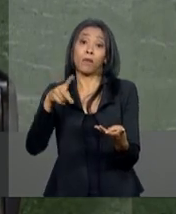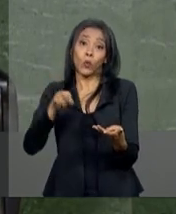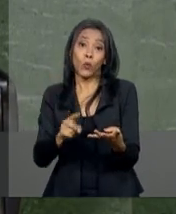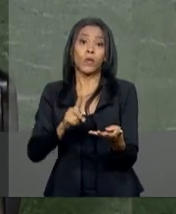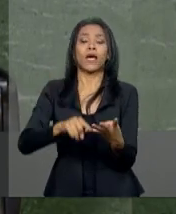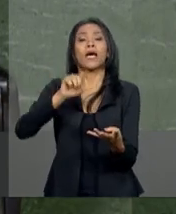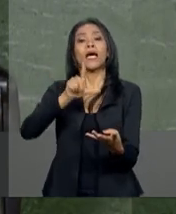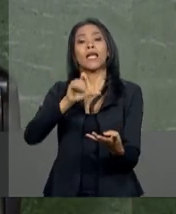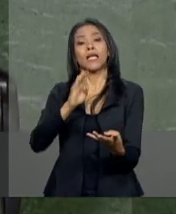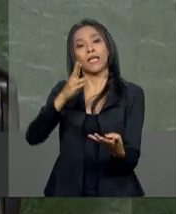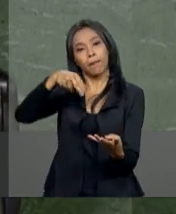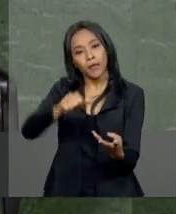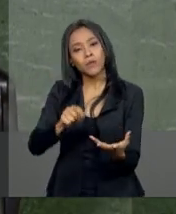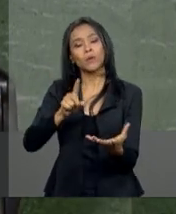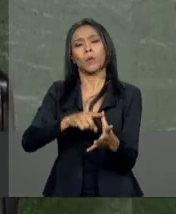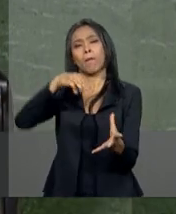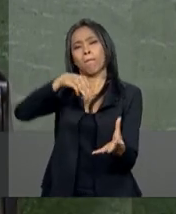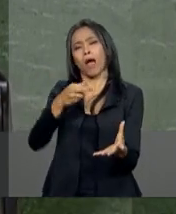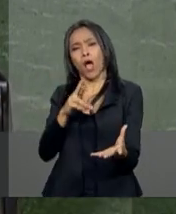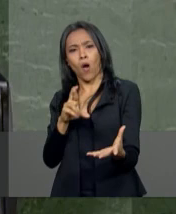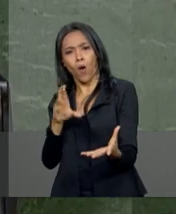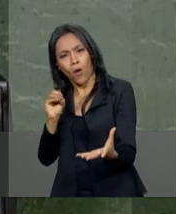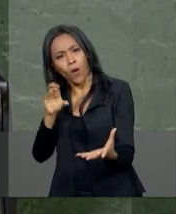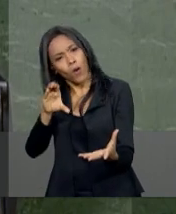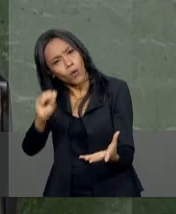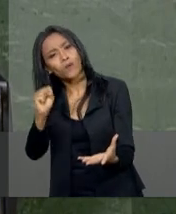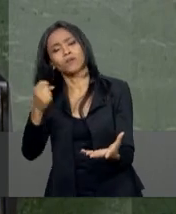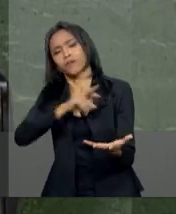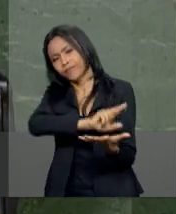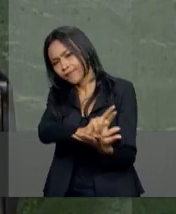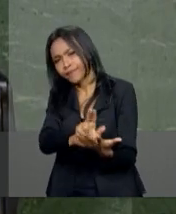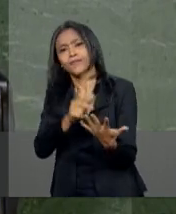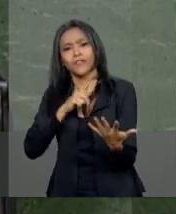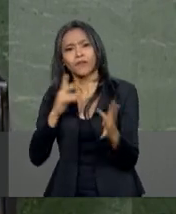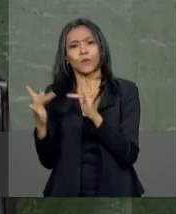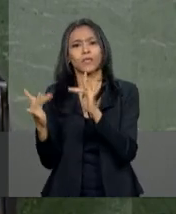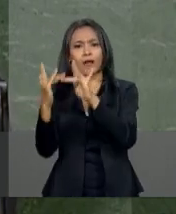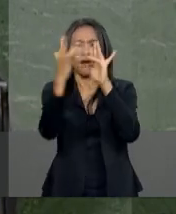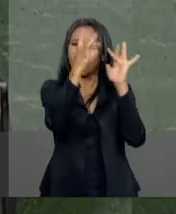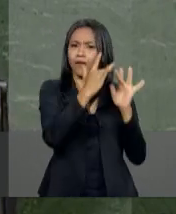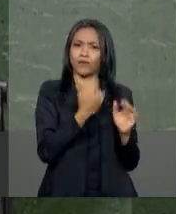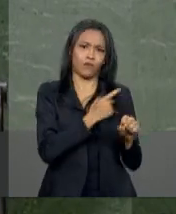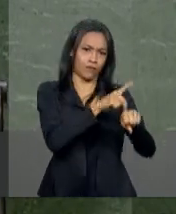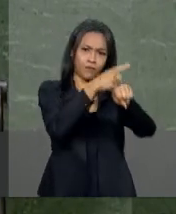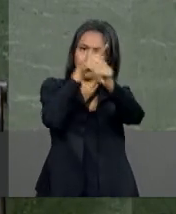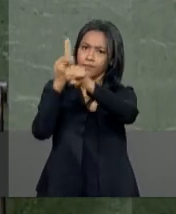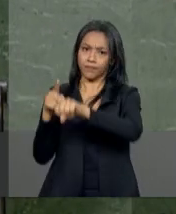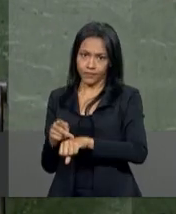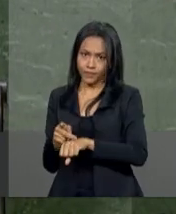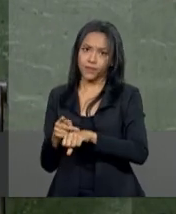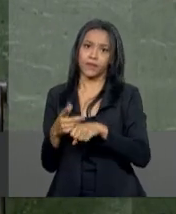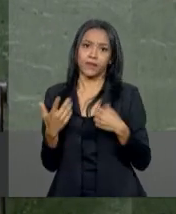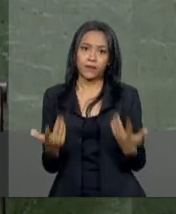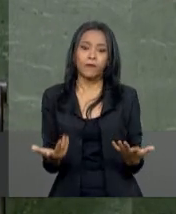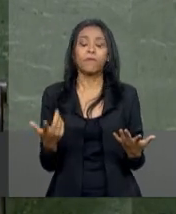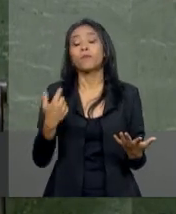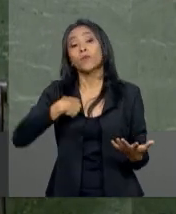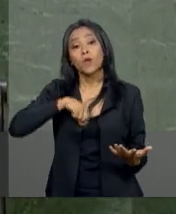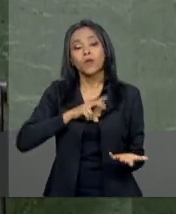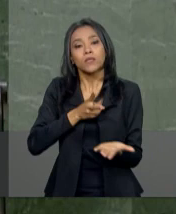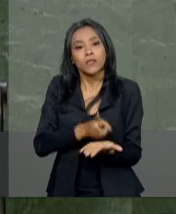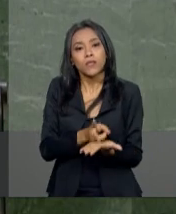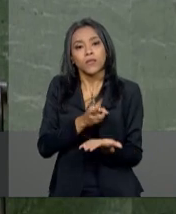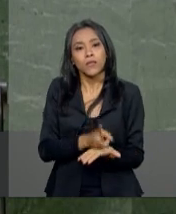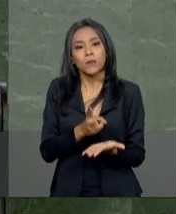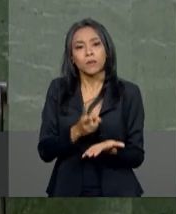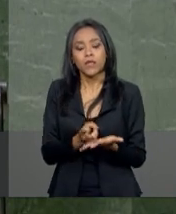hawks tunísia por meio dessas e de outras iniciativas seguimos estreitando nosso